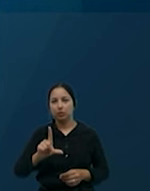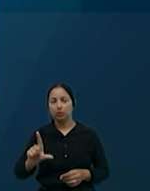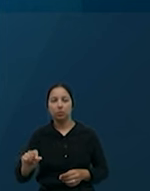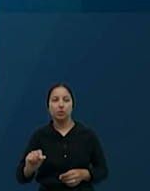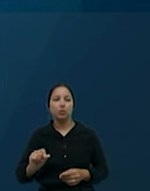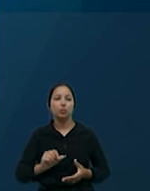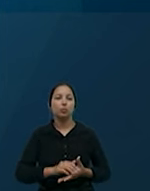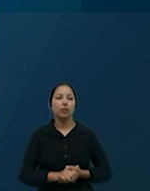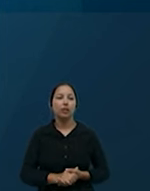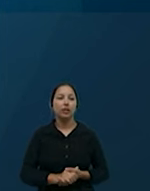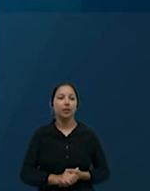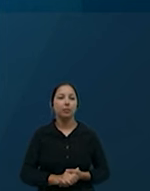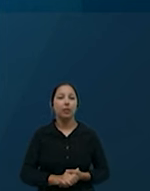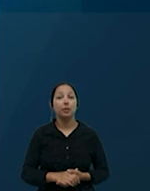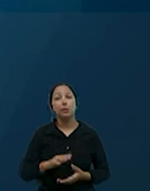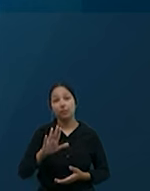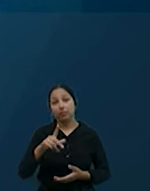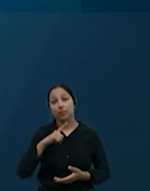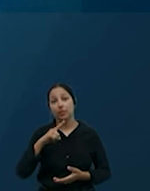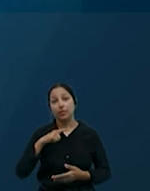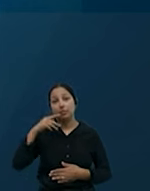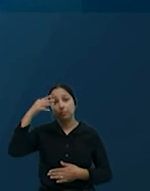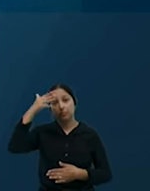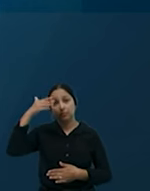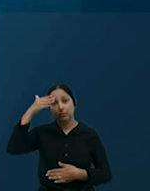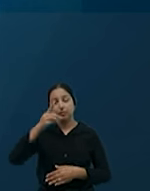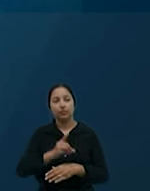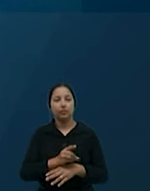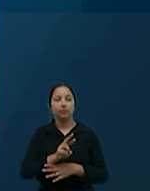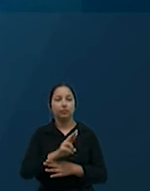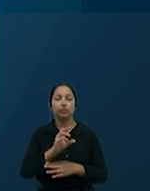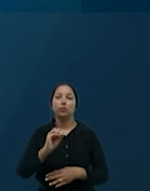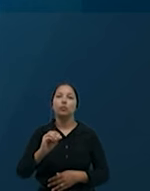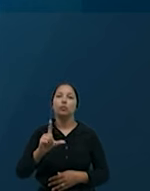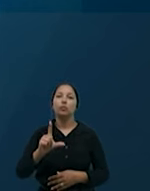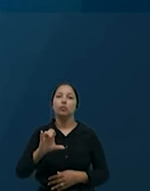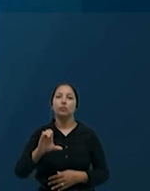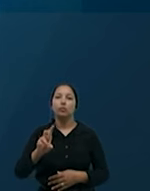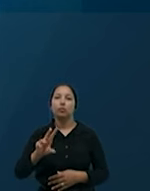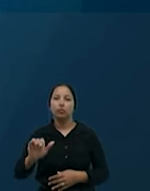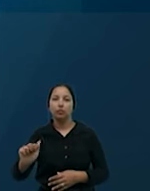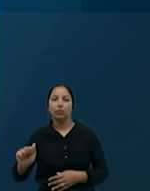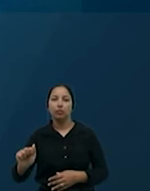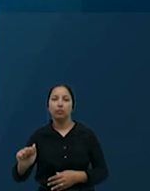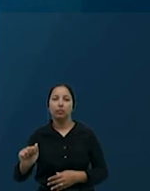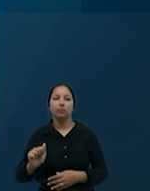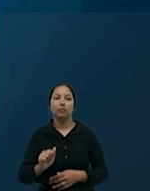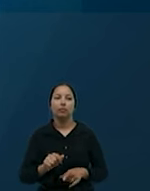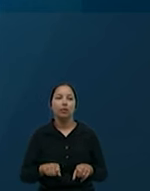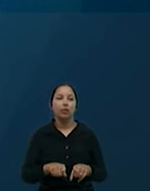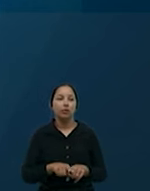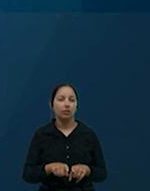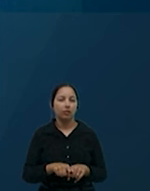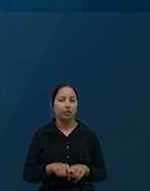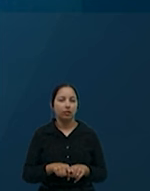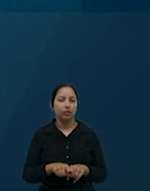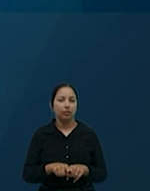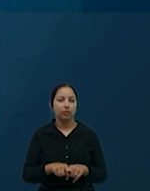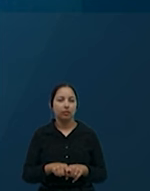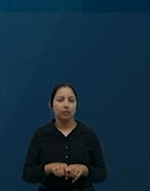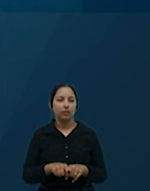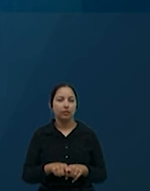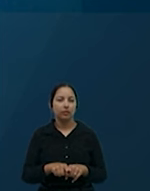sustentação oral. Primeiramente, doutora Olívia Ferreira, pela parte recorrente, Paladar Comercial de Alimentos. Doutora Olívia